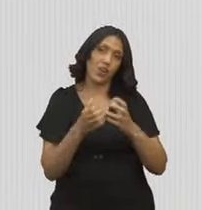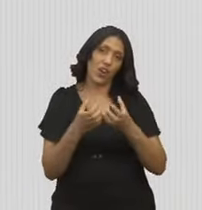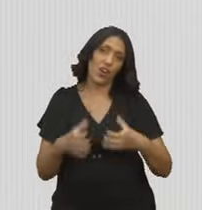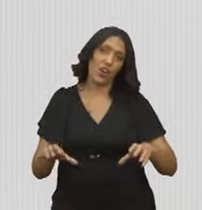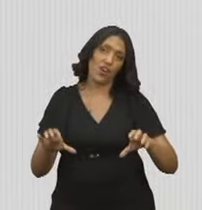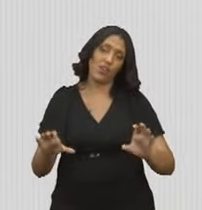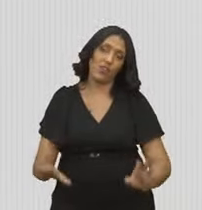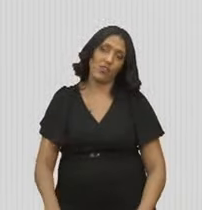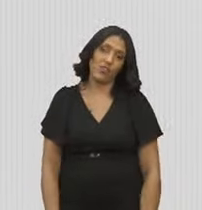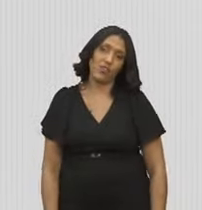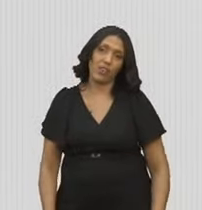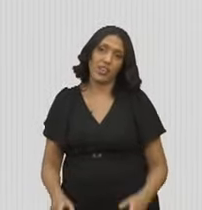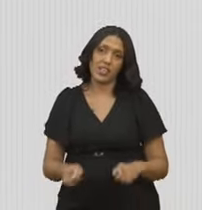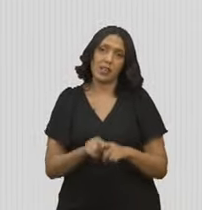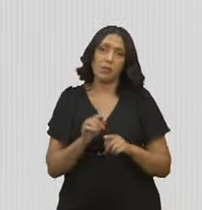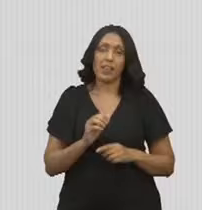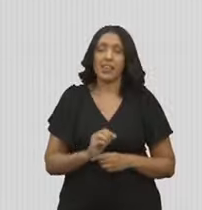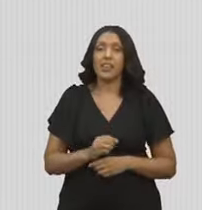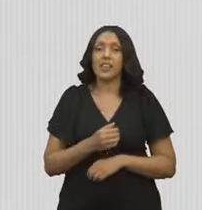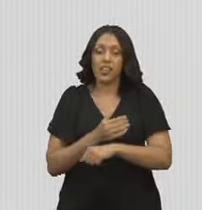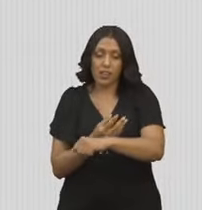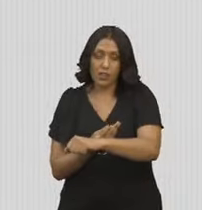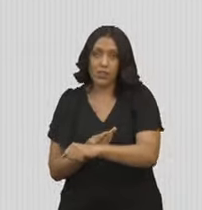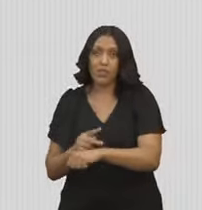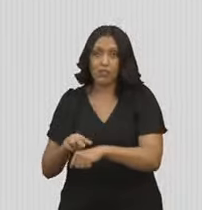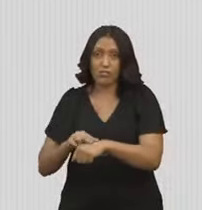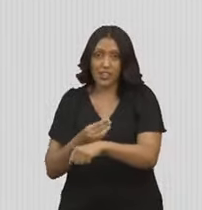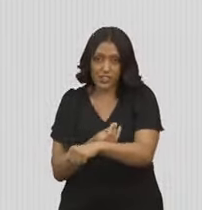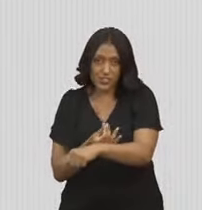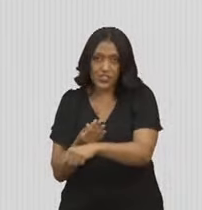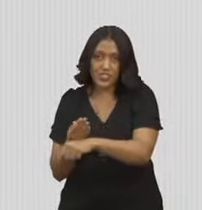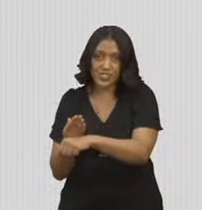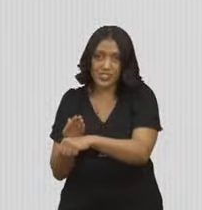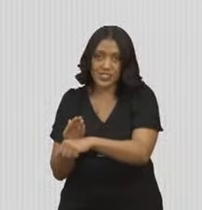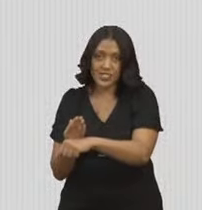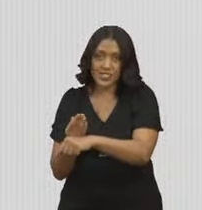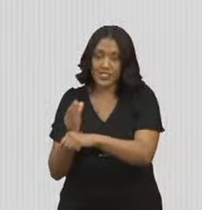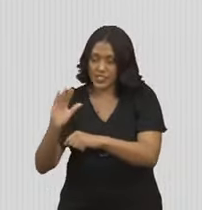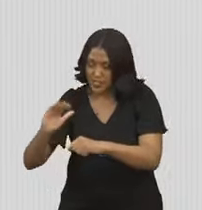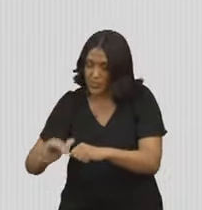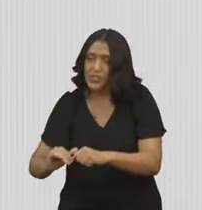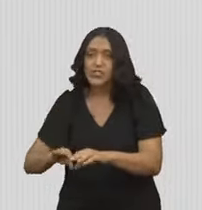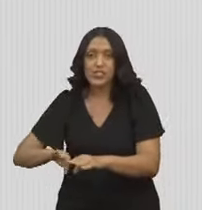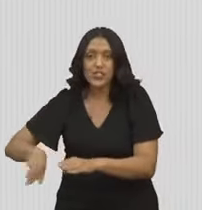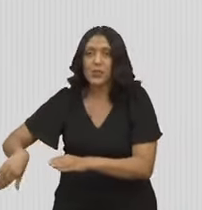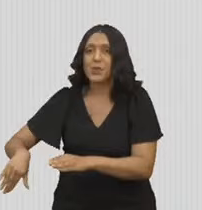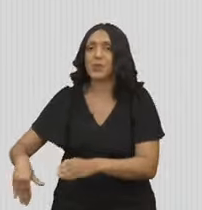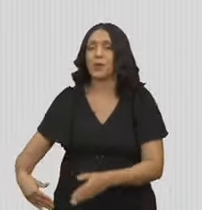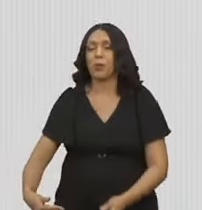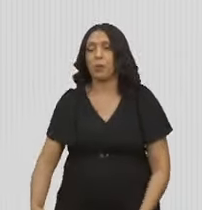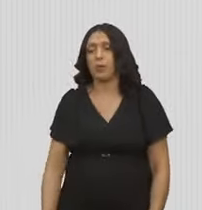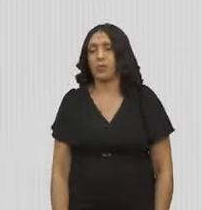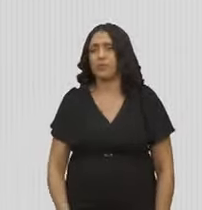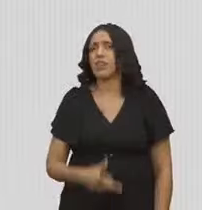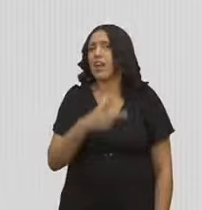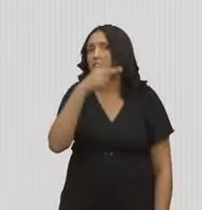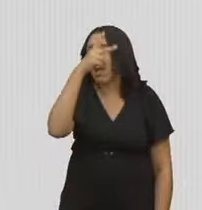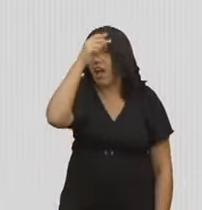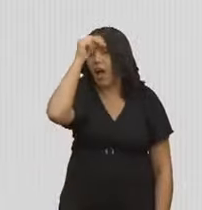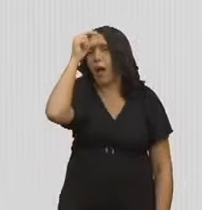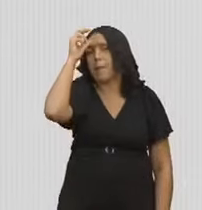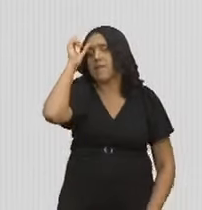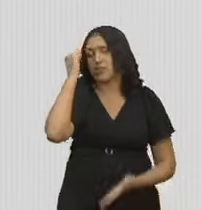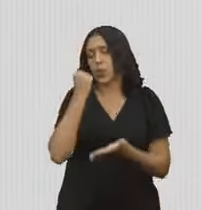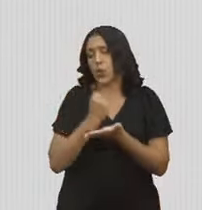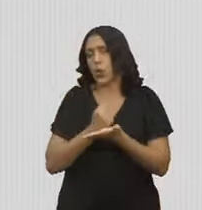naturais, como hortelã, orégano e limão, foram cortados. A Prefeitura alterou o contrato com a empresa que fornece a merenda, mas quem paga é